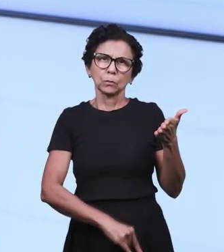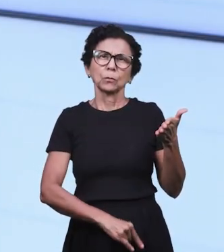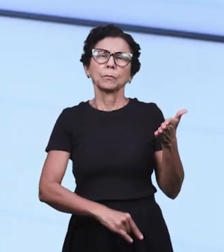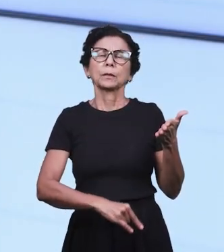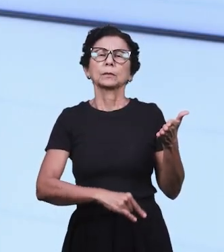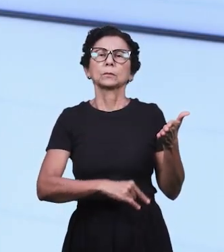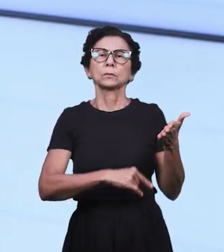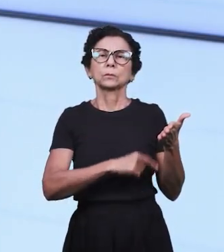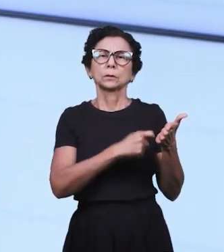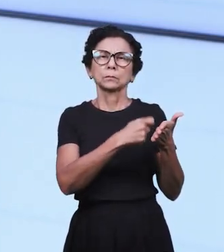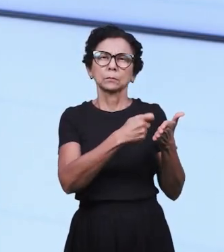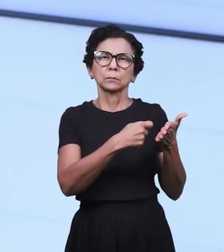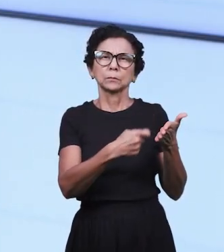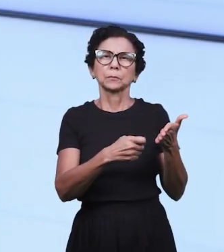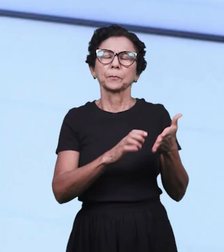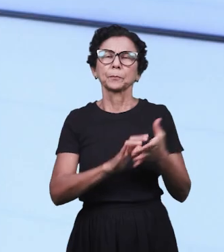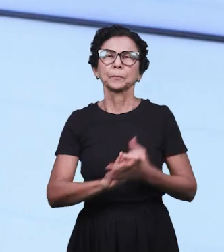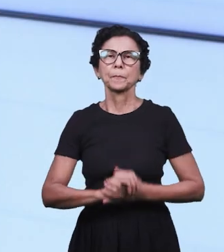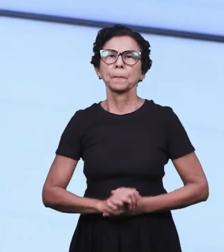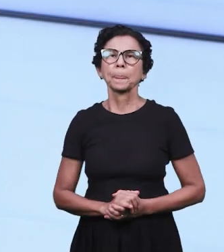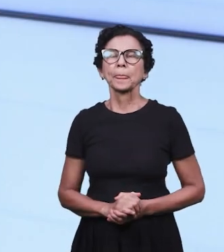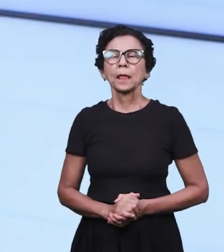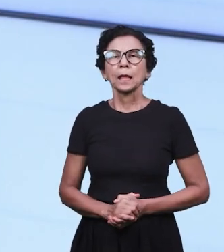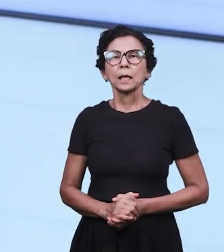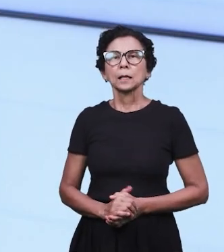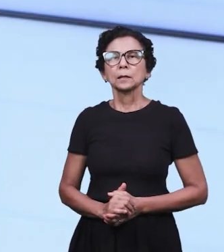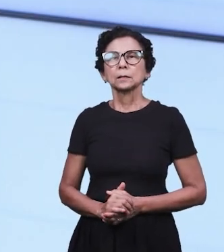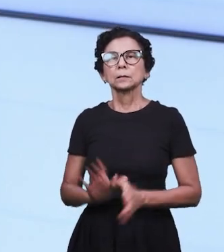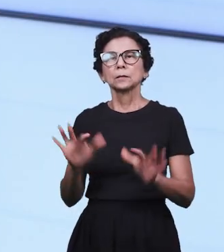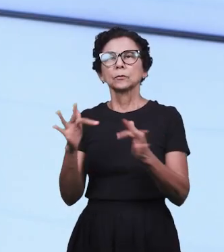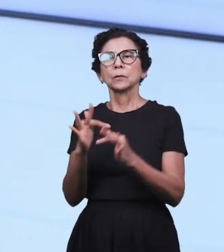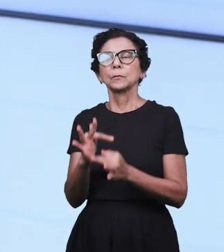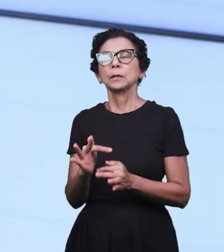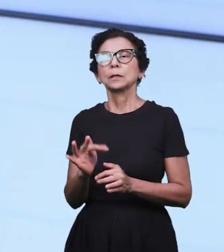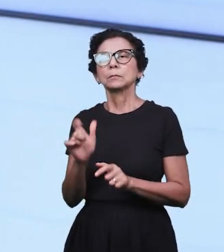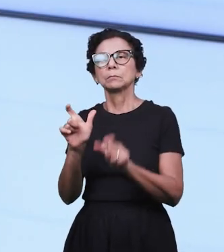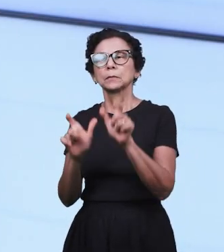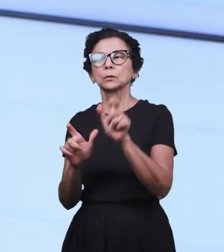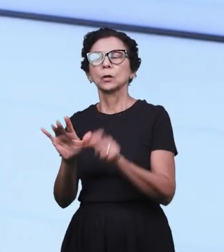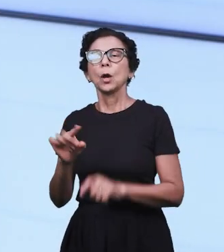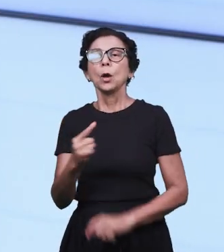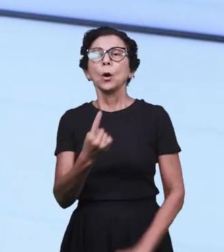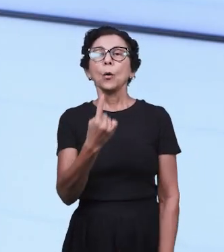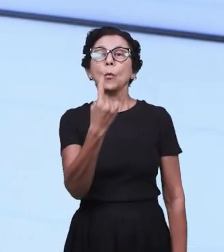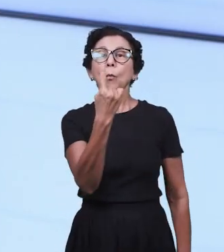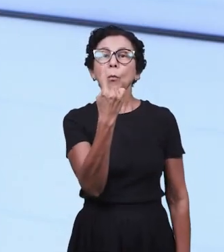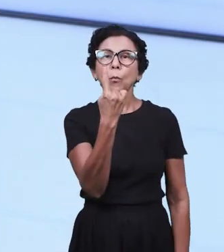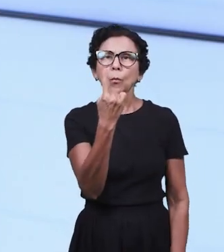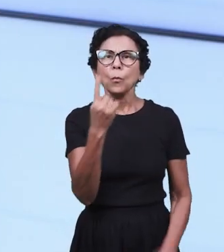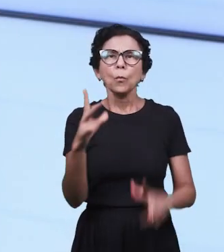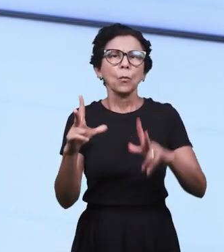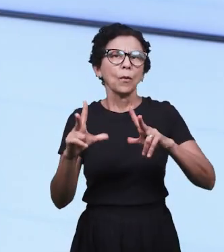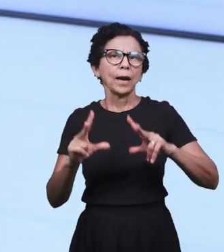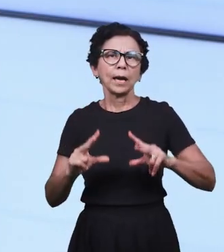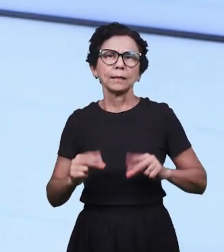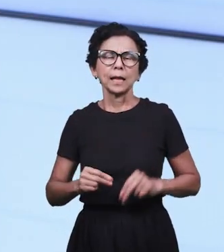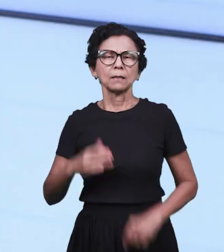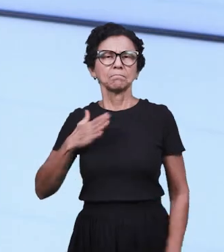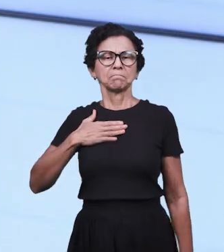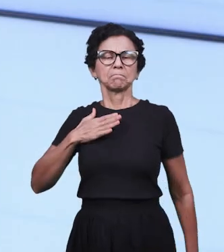de um dos herdeiros se apoderar dos bens e ele se levantar como dono,